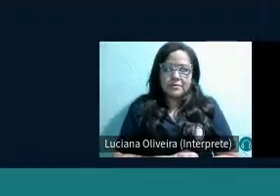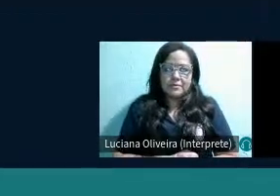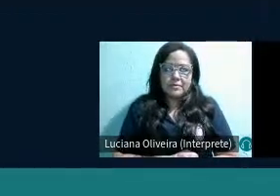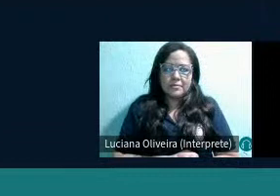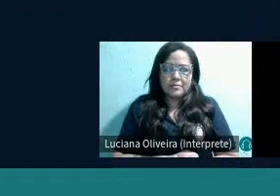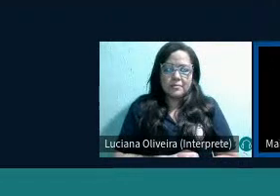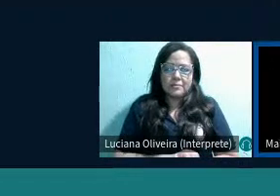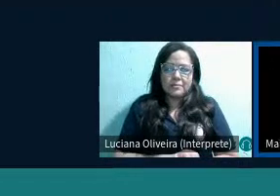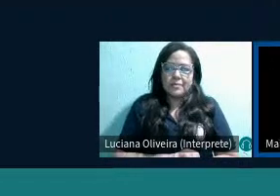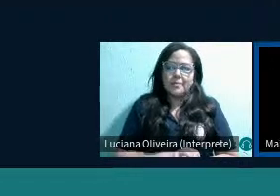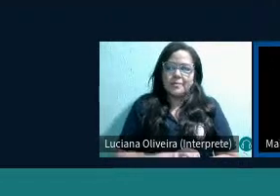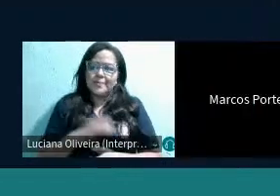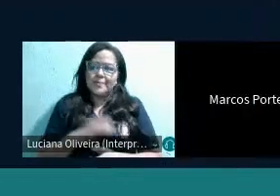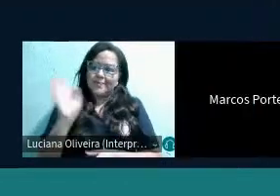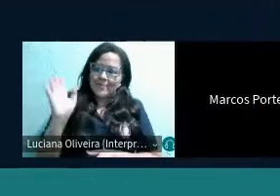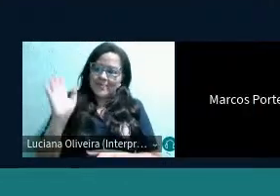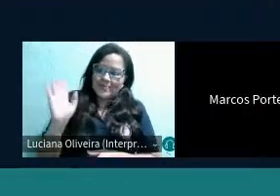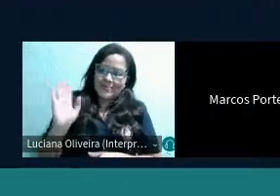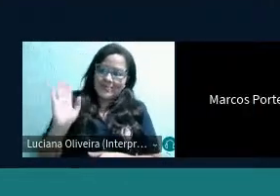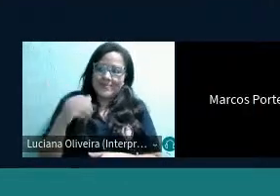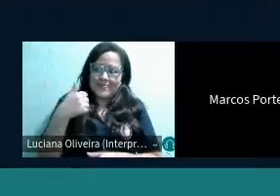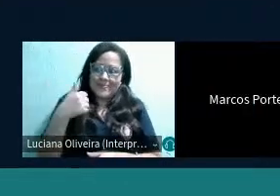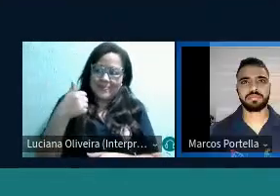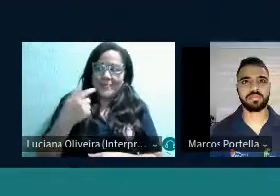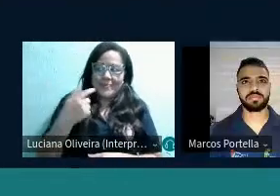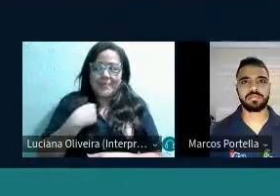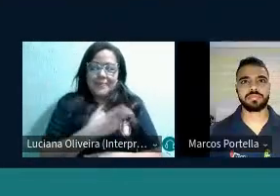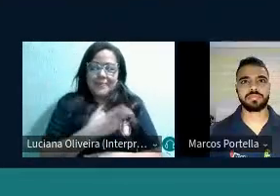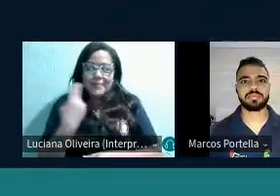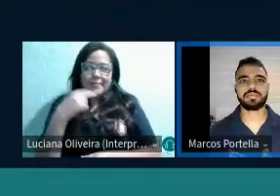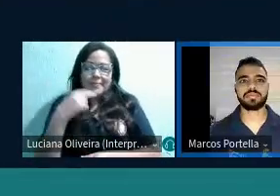Olá, pessoal. Meu nome é Maísa.